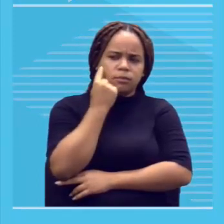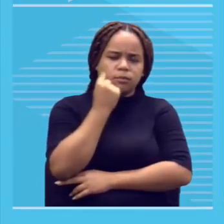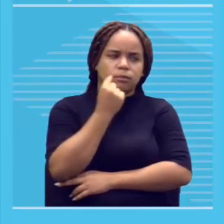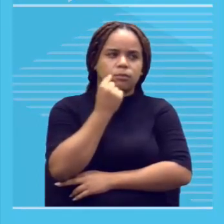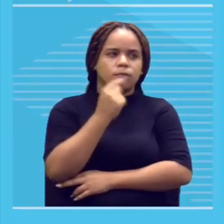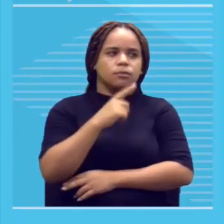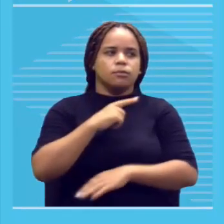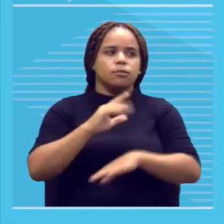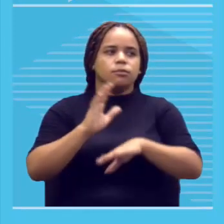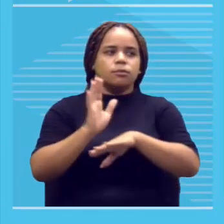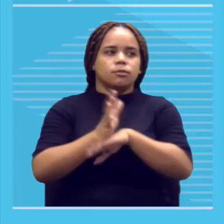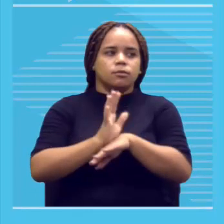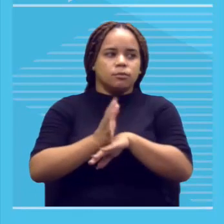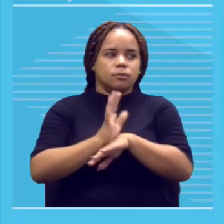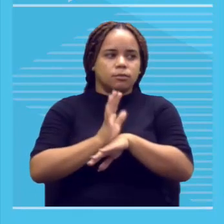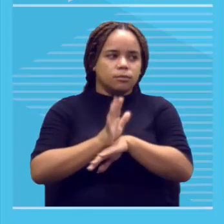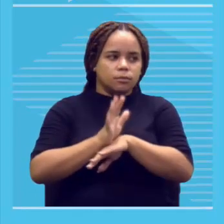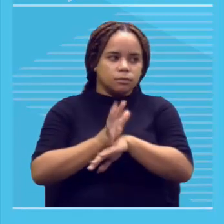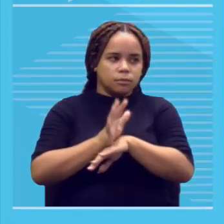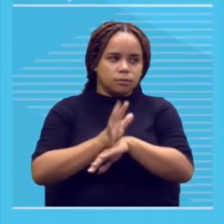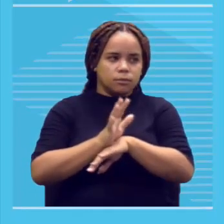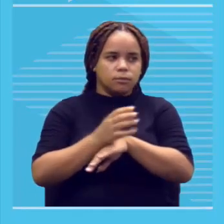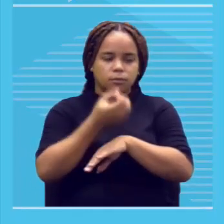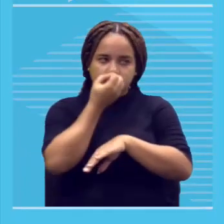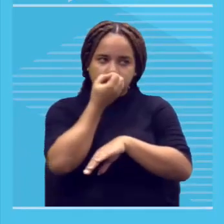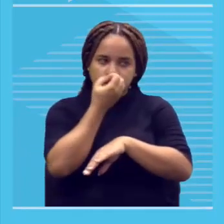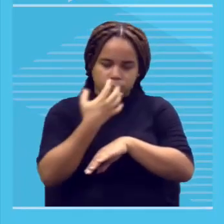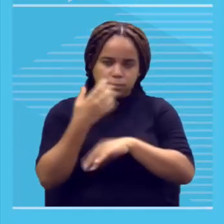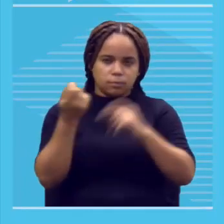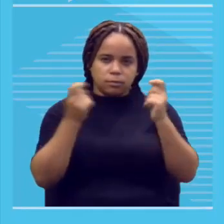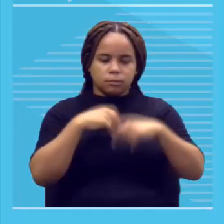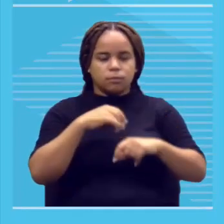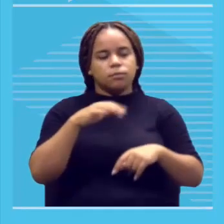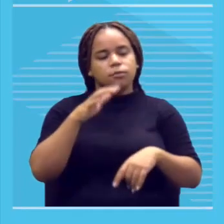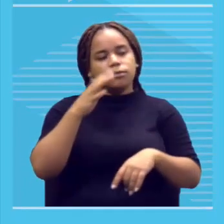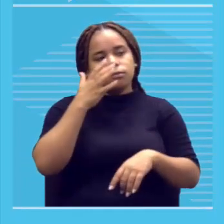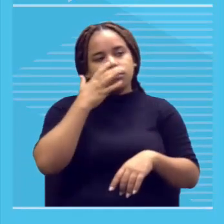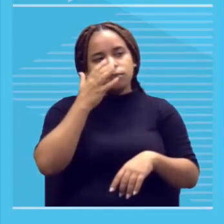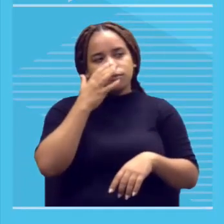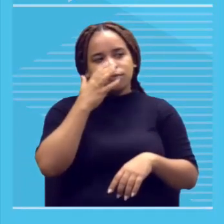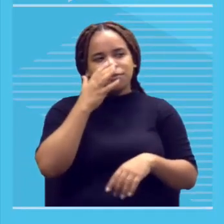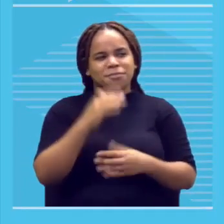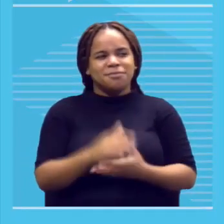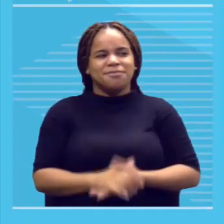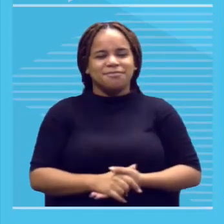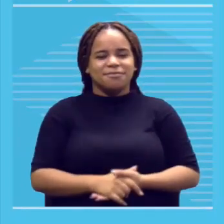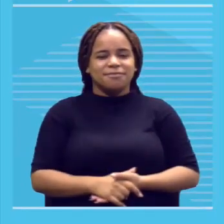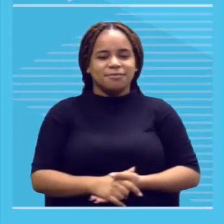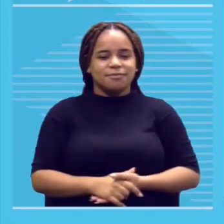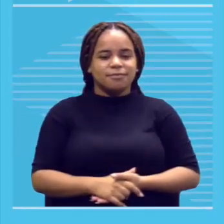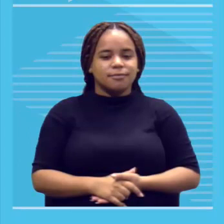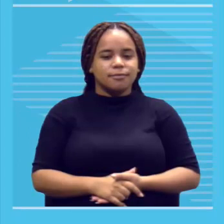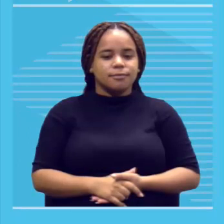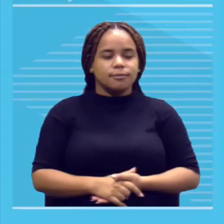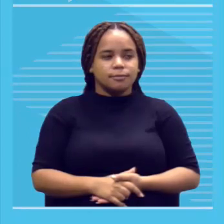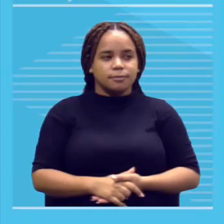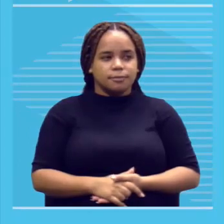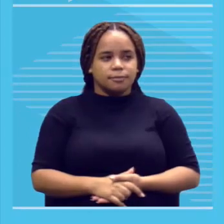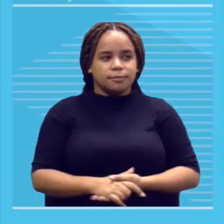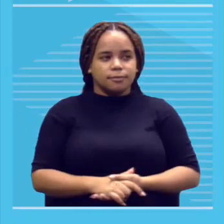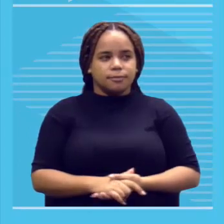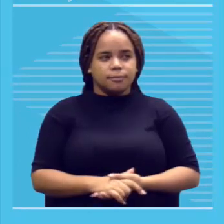nessa plataforma foi muito bom até mesmo para quem não é espírita como eu que não sou Espírita é o filme muito bom muito